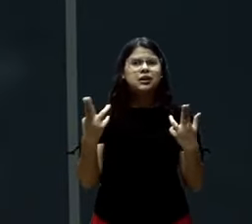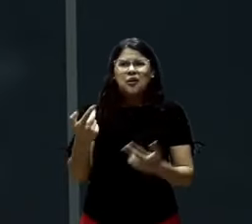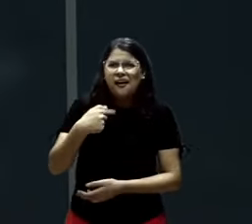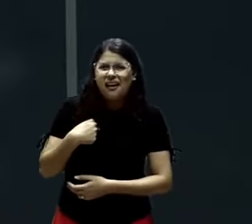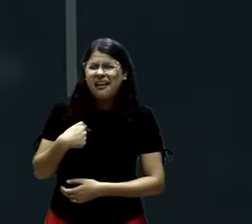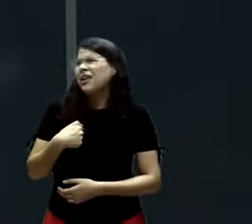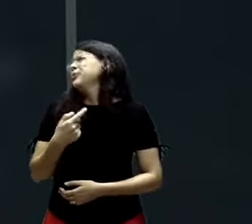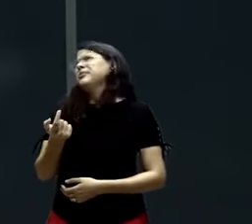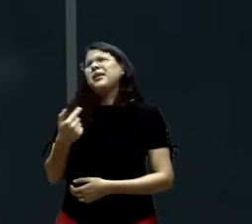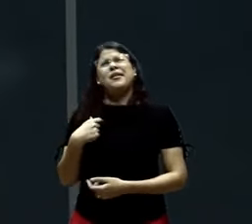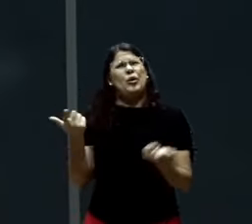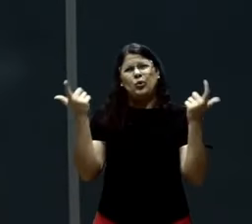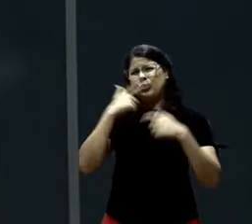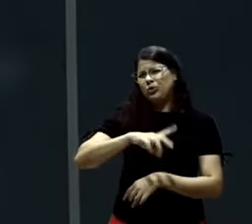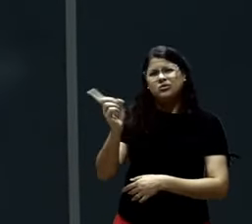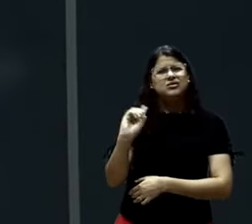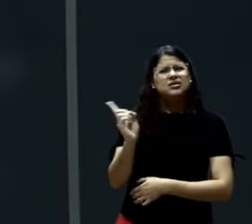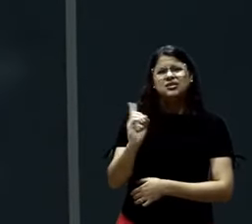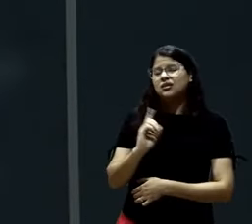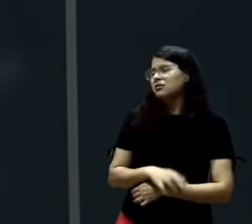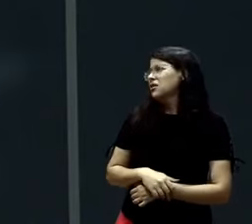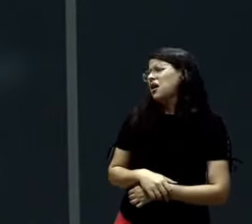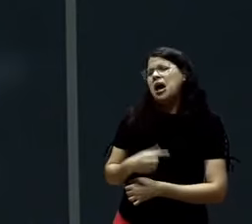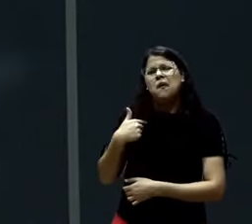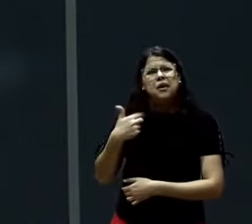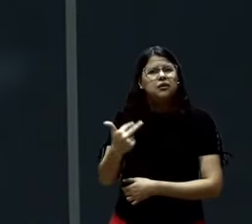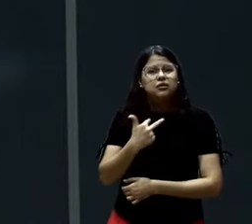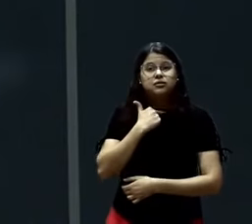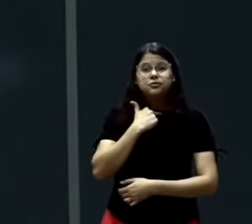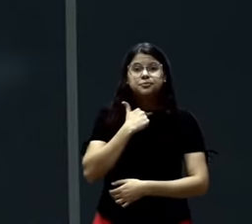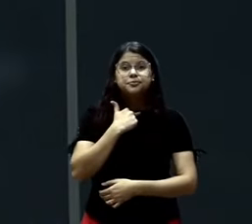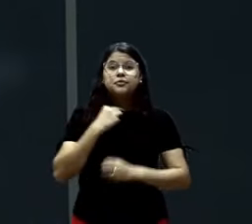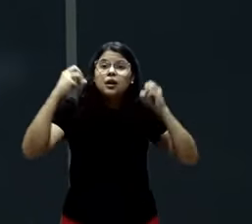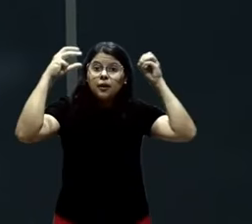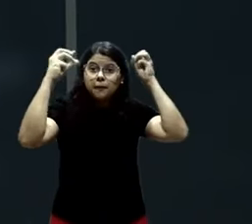consigo. E Moisés continua dizendo: